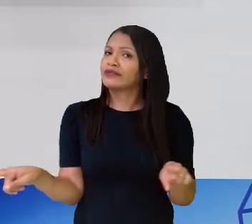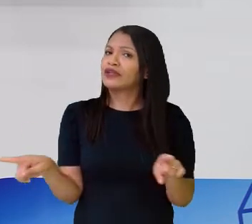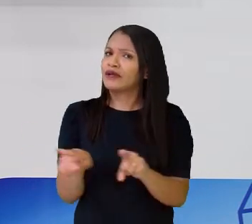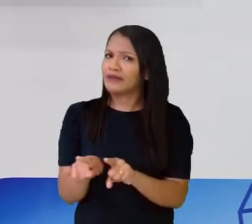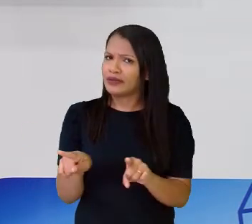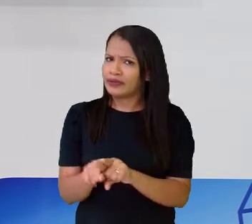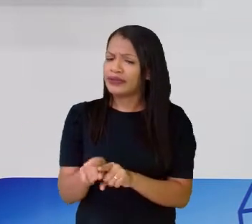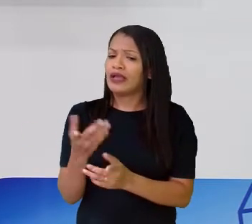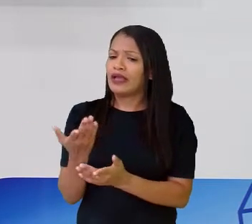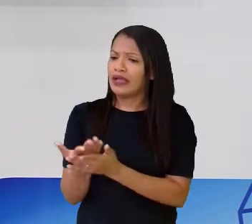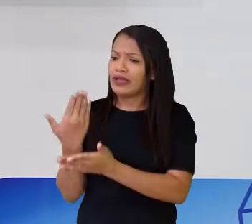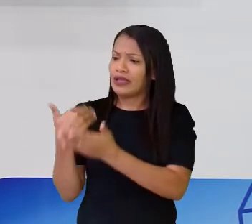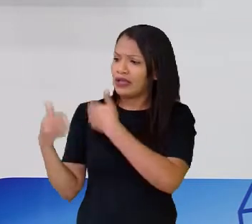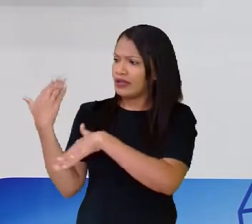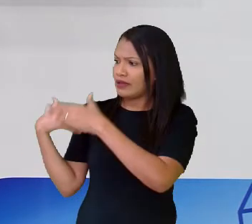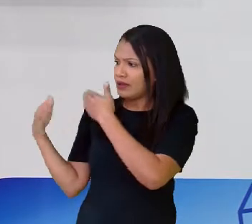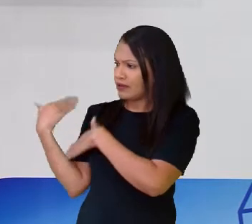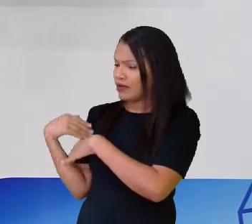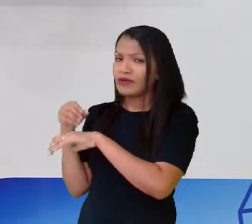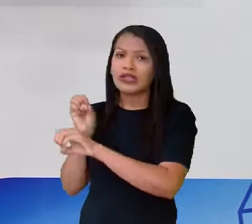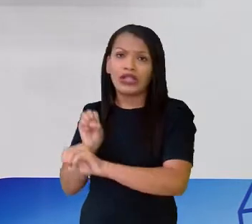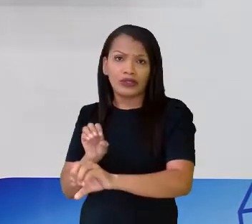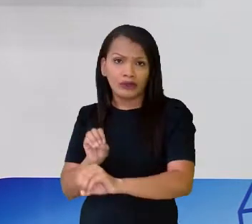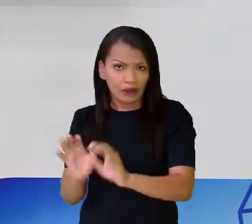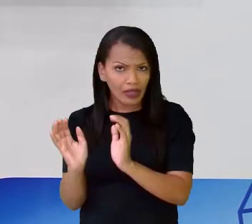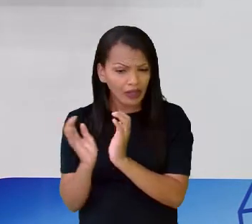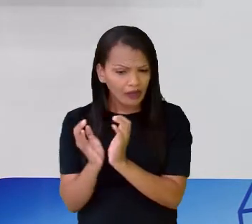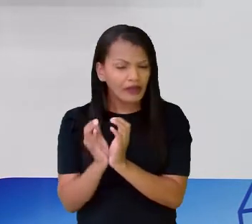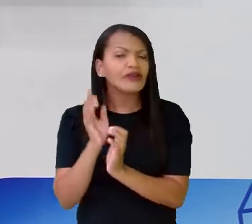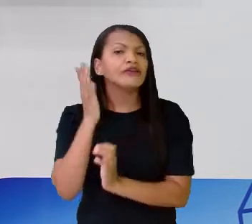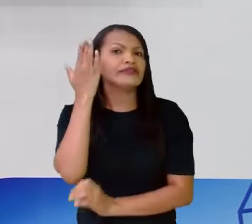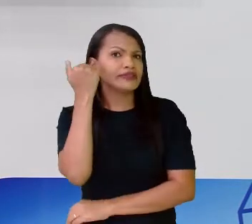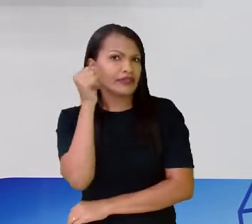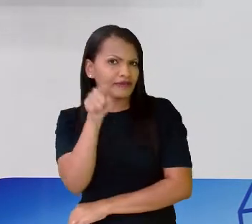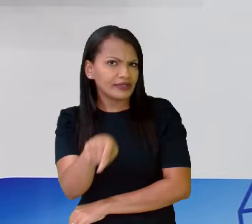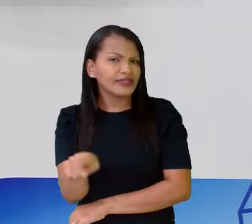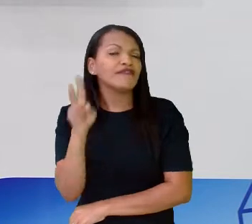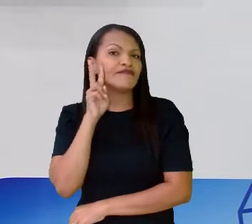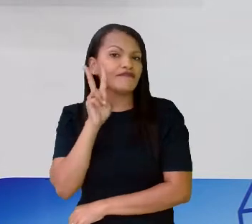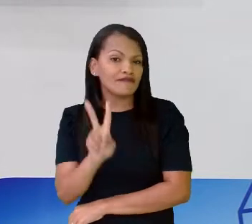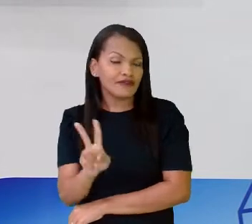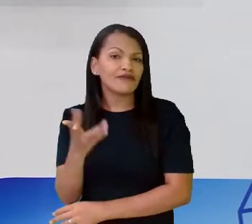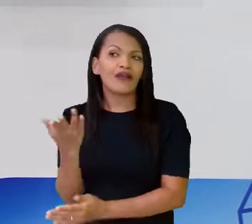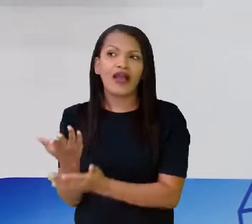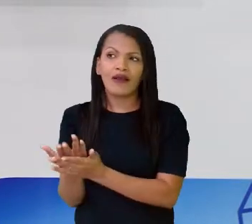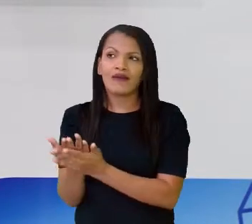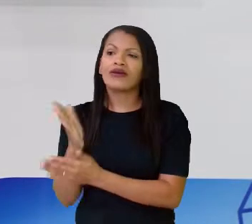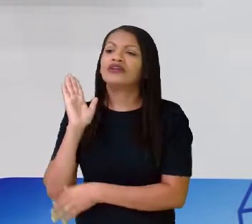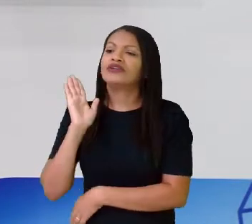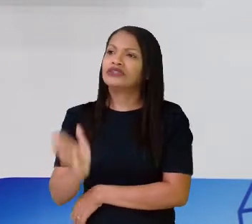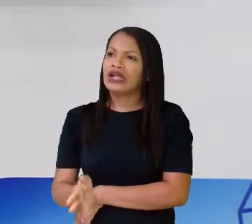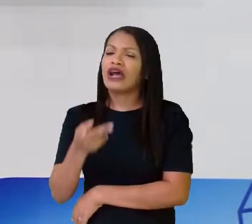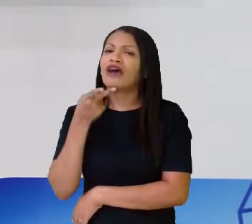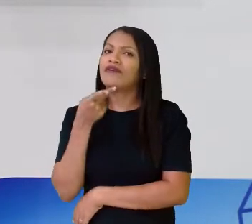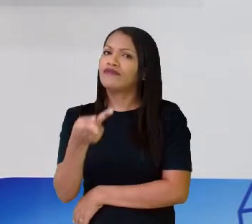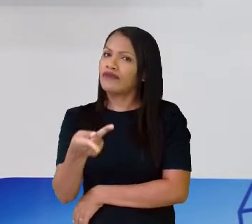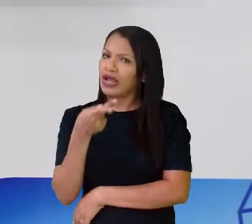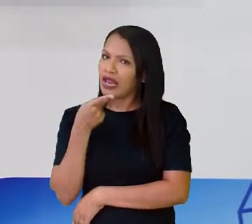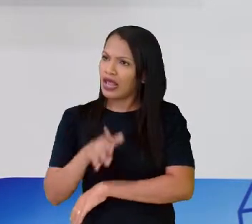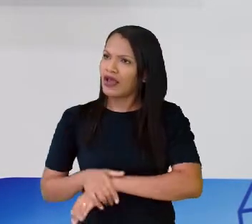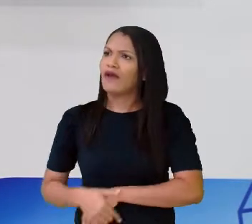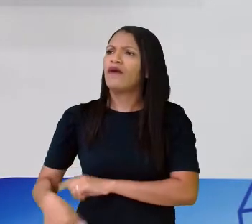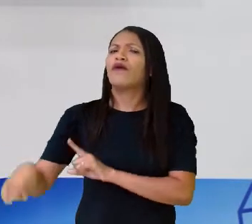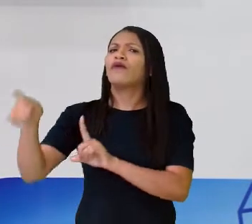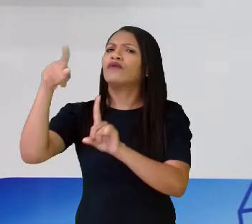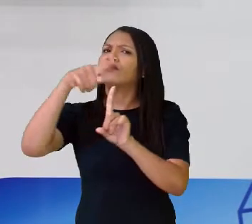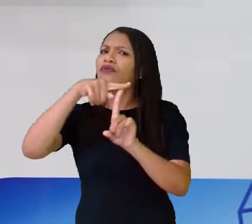nossas antigas aulas aí do Educar Recife também, porque eu sei que vocês viram as nossas aulas antigas, né? Então, já falei muito sobre esse tipo